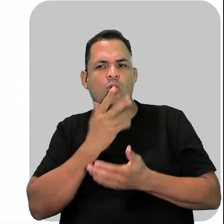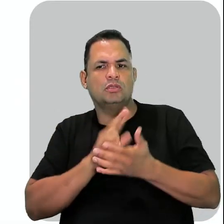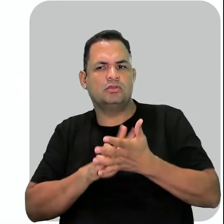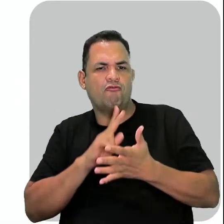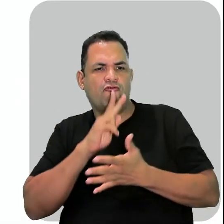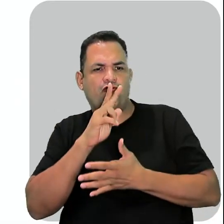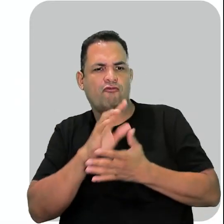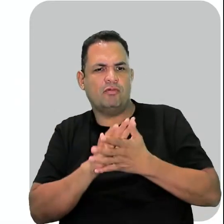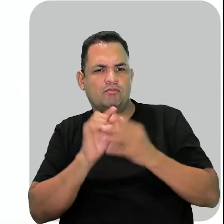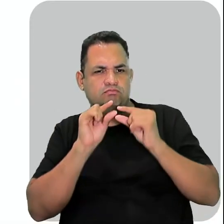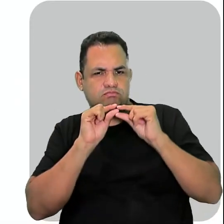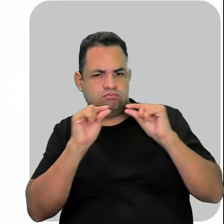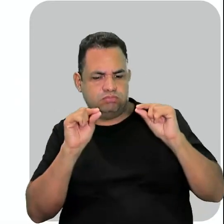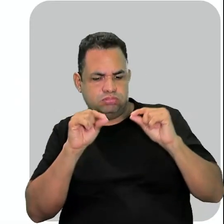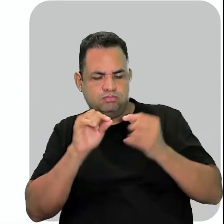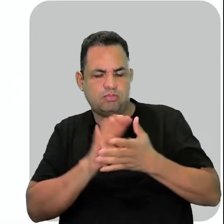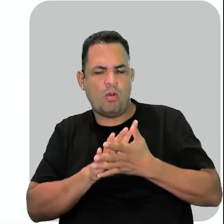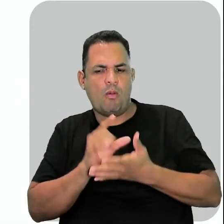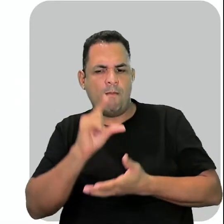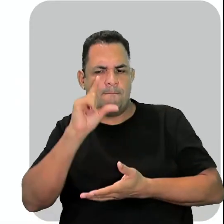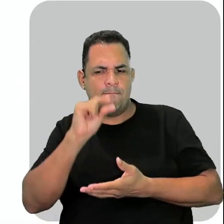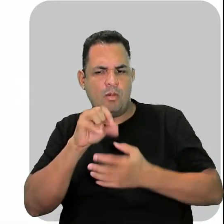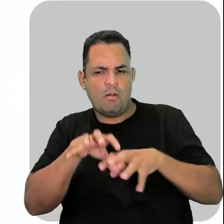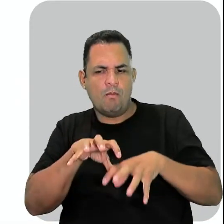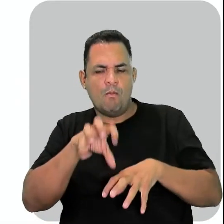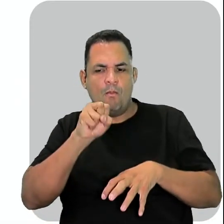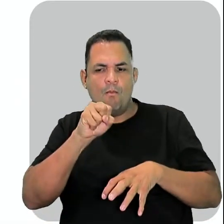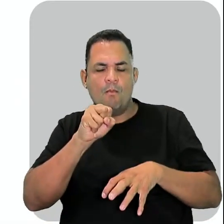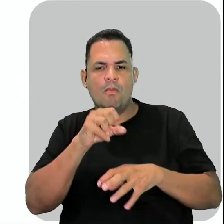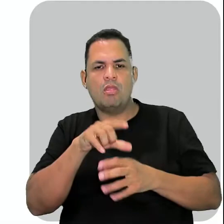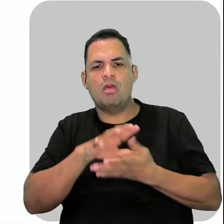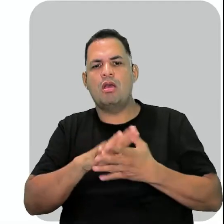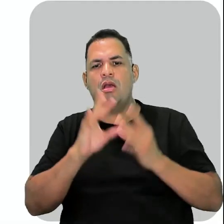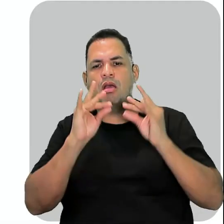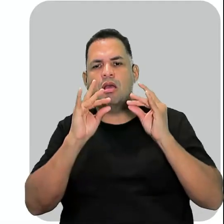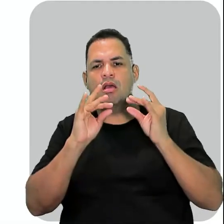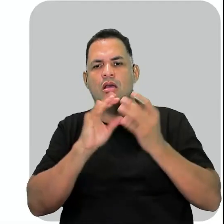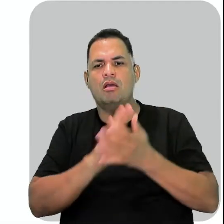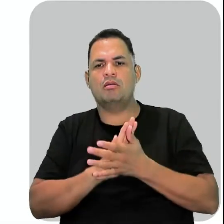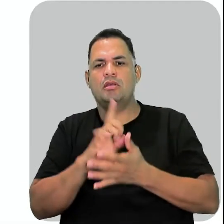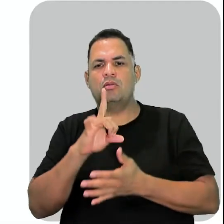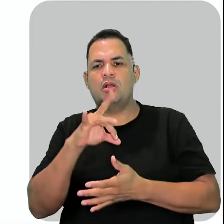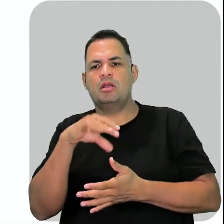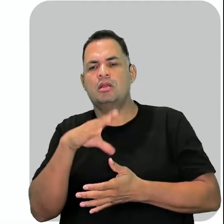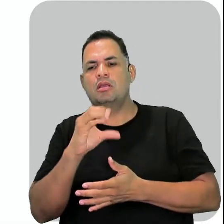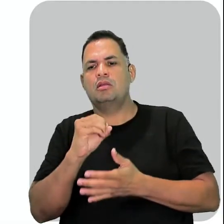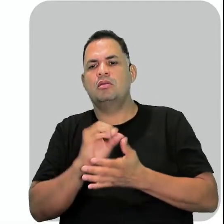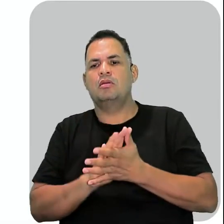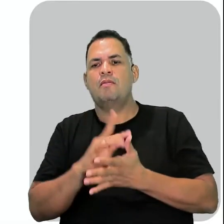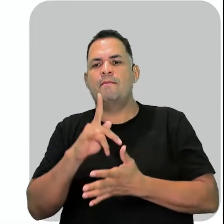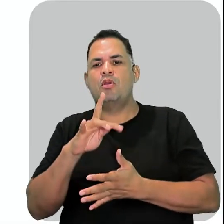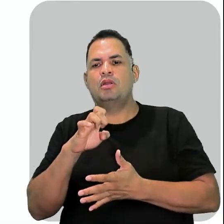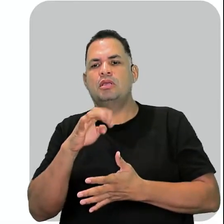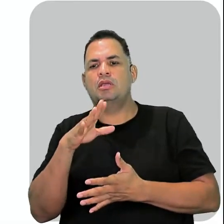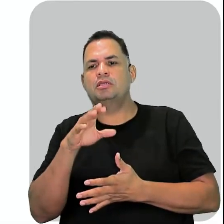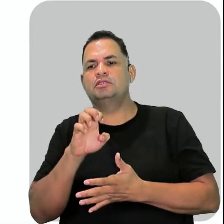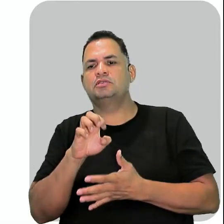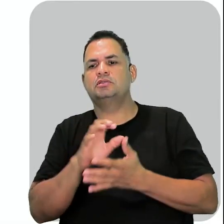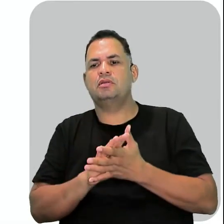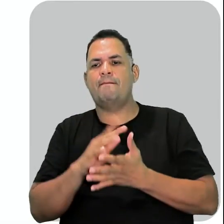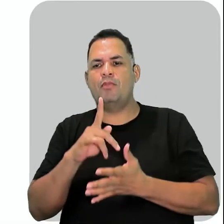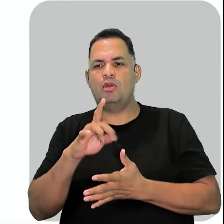tem pouca absorção de umidade e nós temos como exemplo o acrílico,